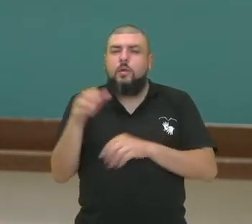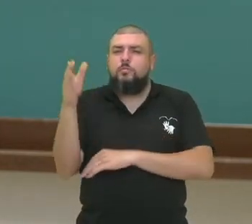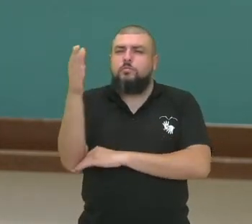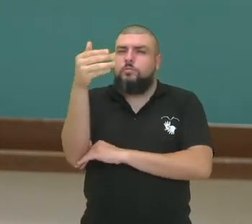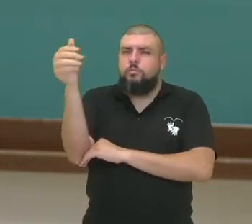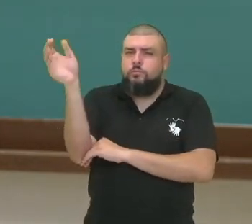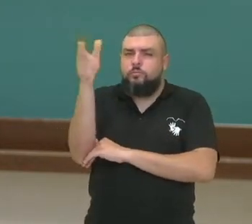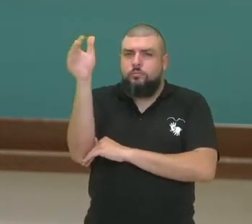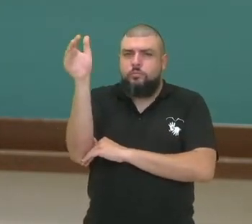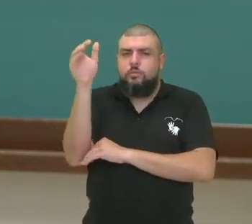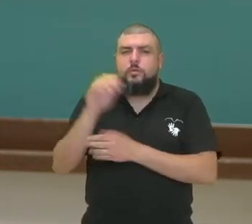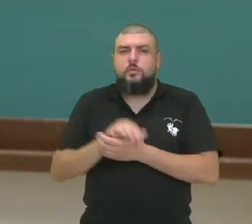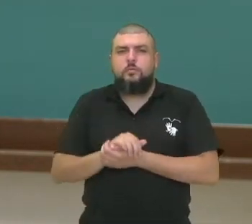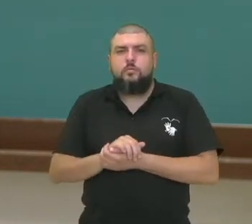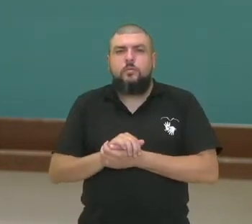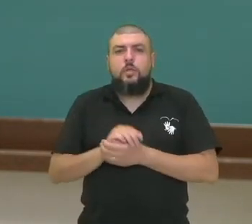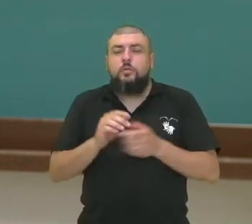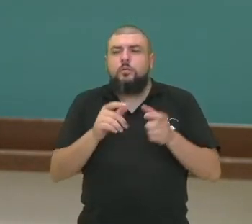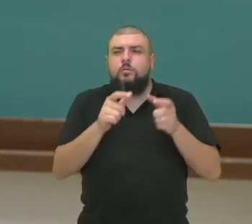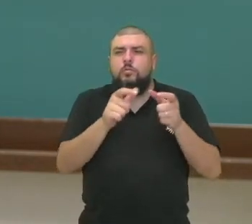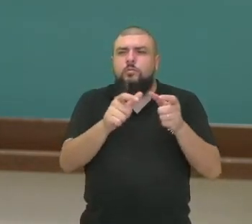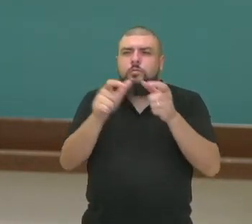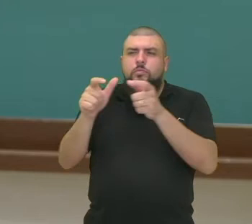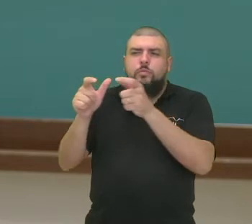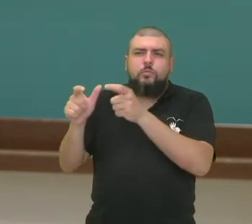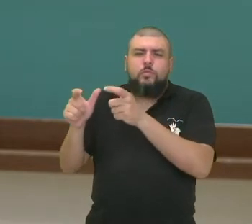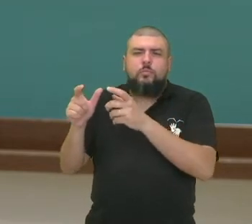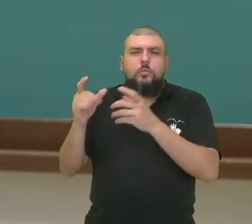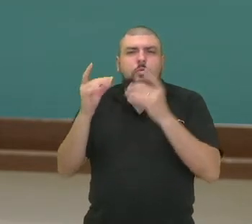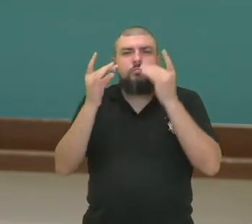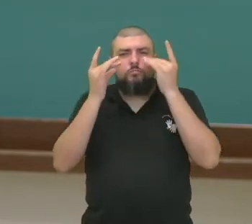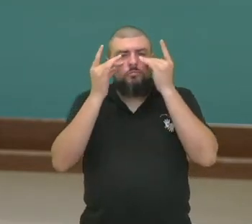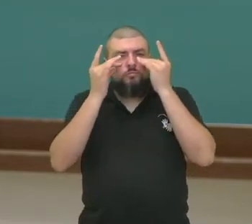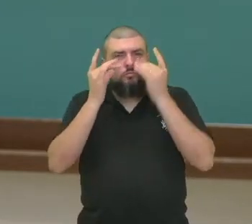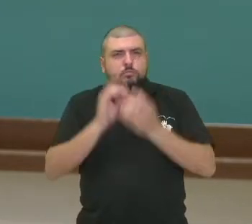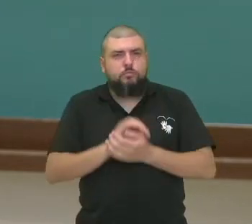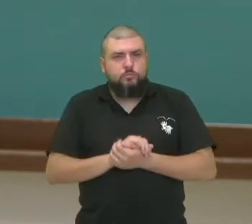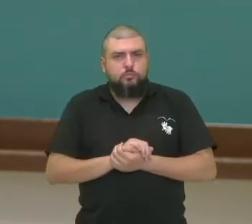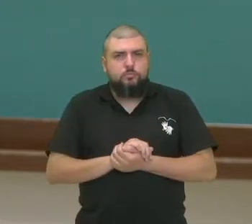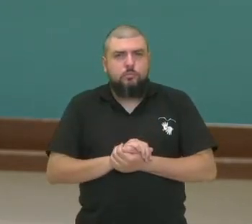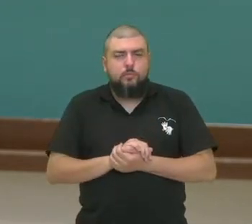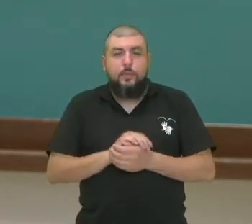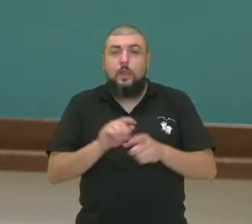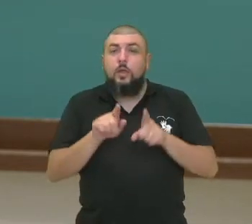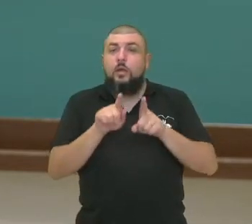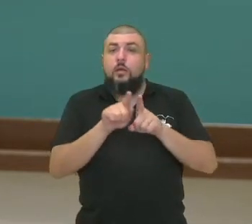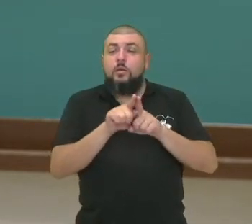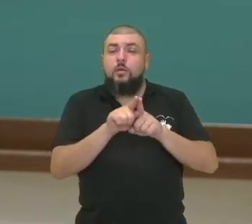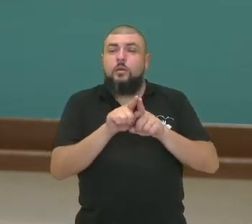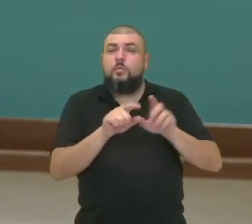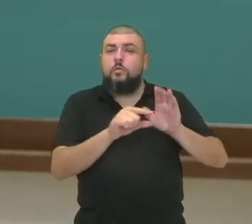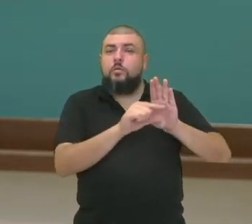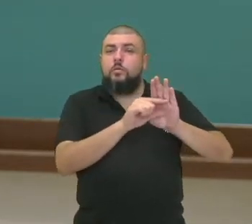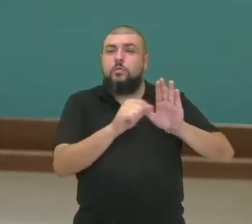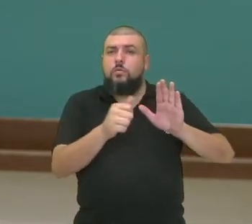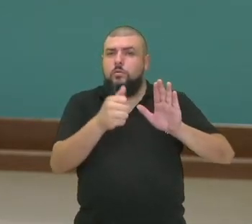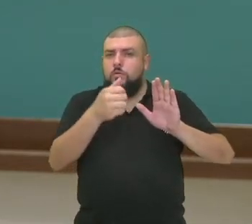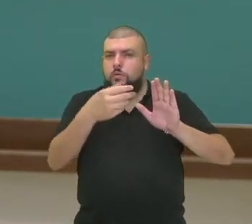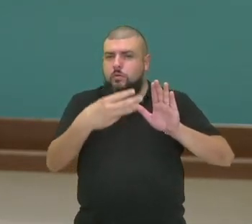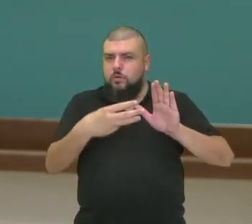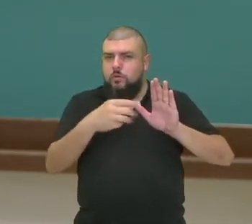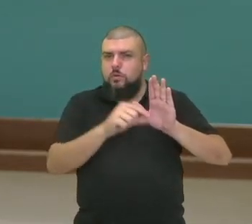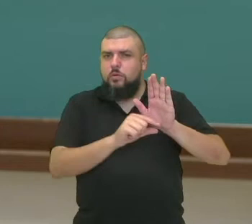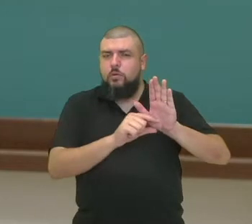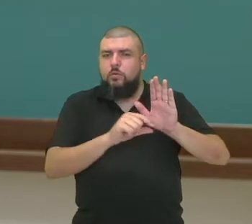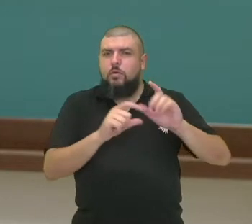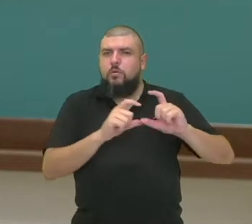estão presentes mesmo no nosso dia a dia. E nesse mesmo artigo 13 da Constituição, lá no